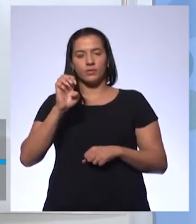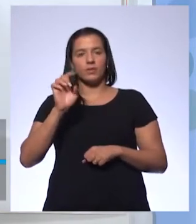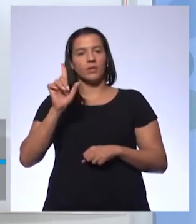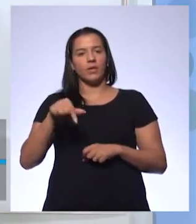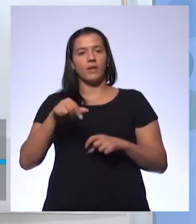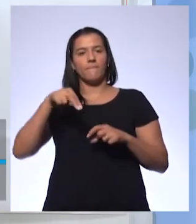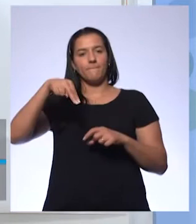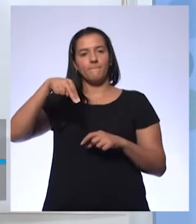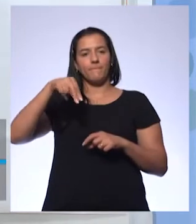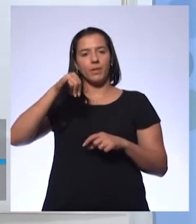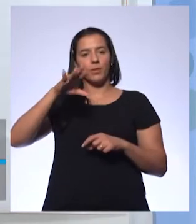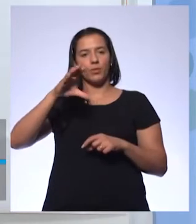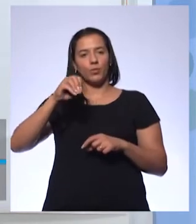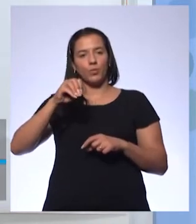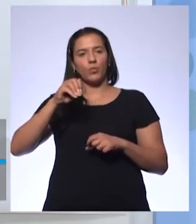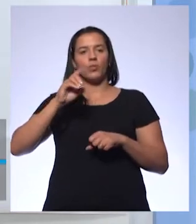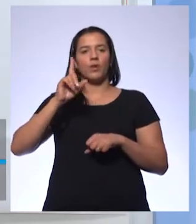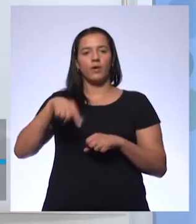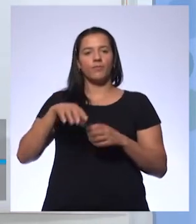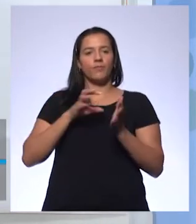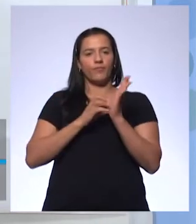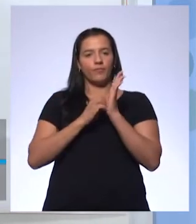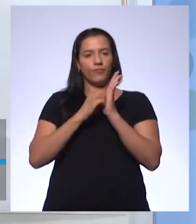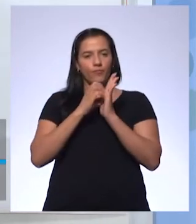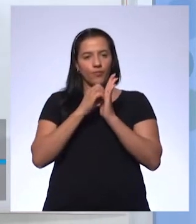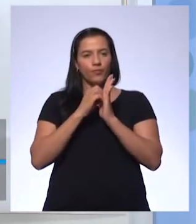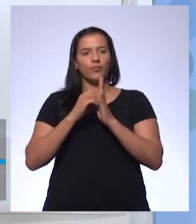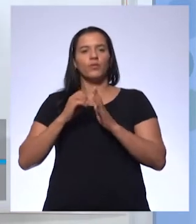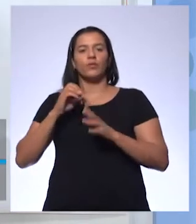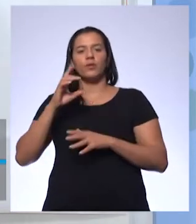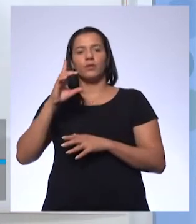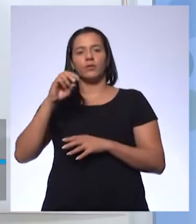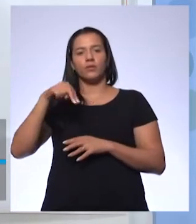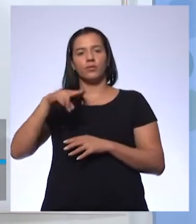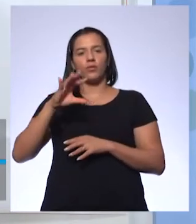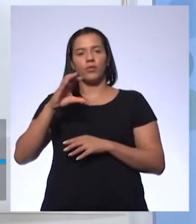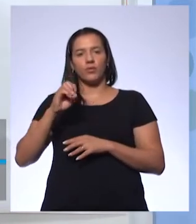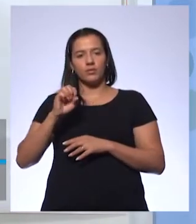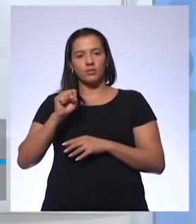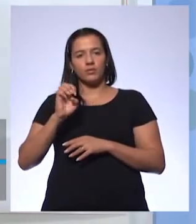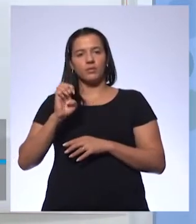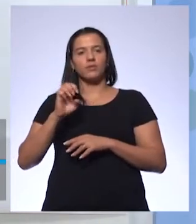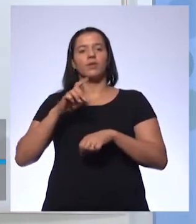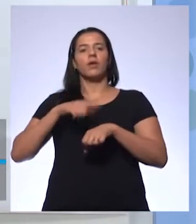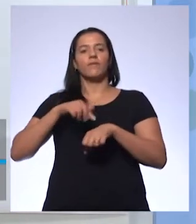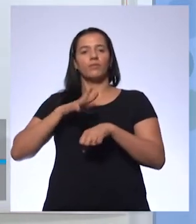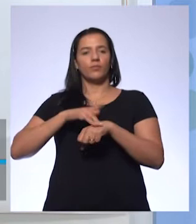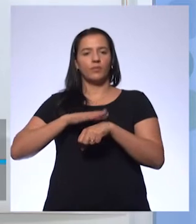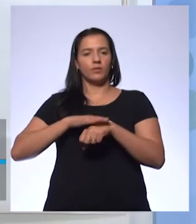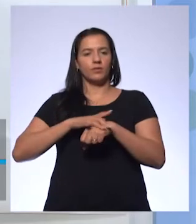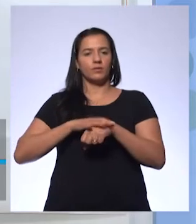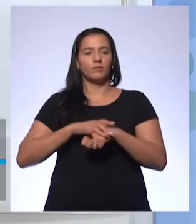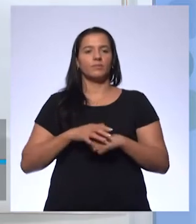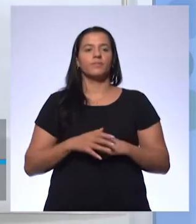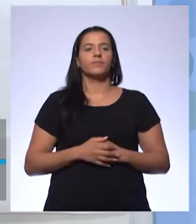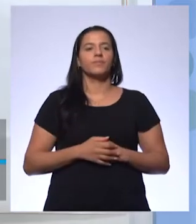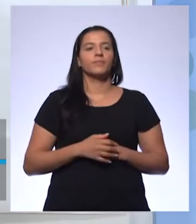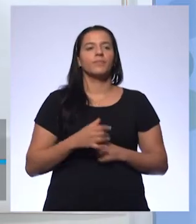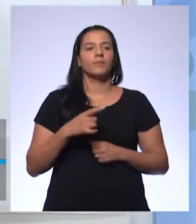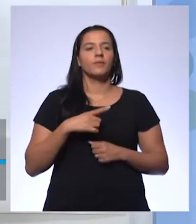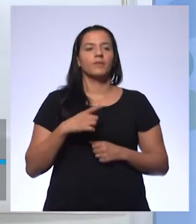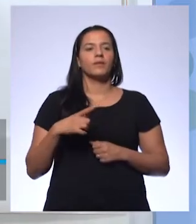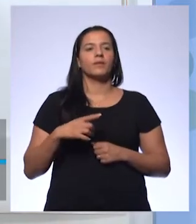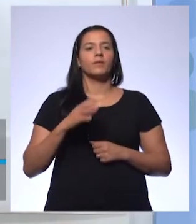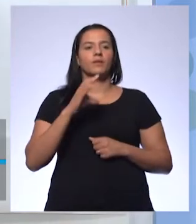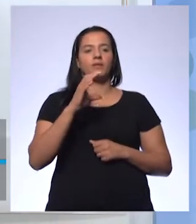doença. Tá? Então, micose é sempre uma doença causada por fungo. Existe uma IST causada por fungo, que é a cândida, a